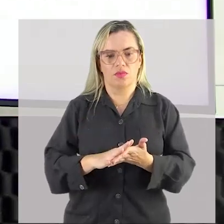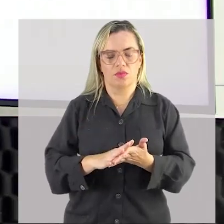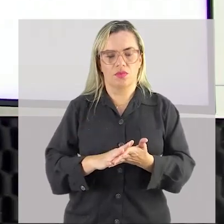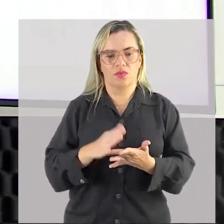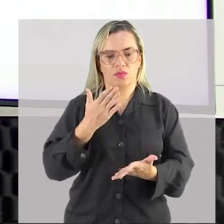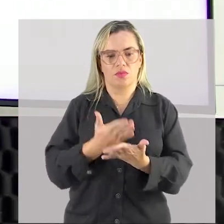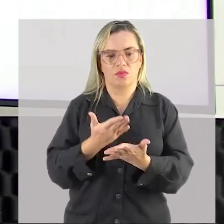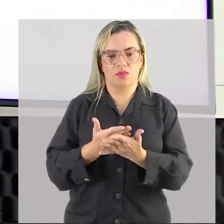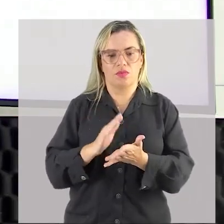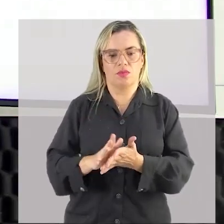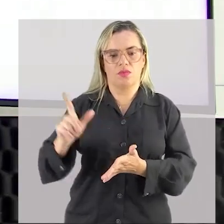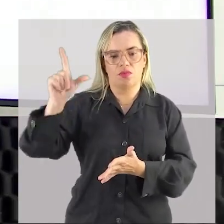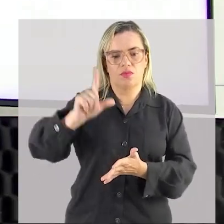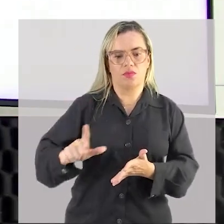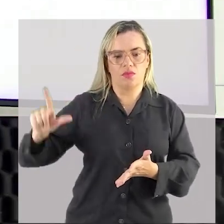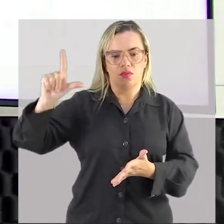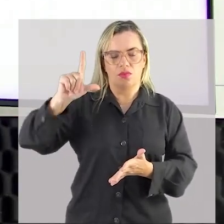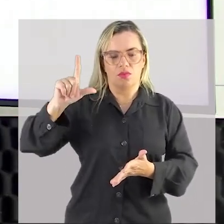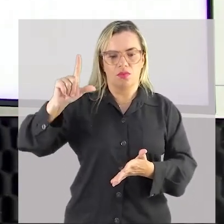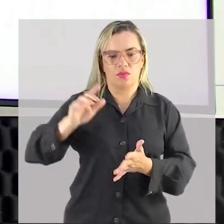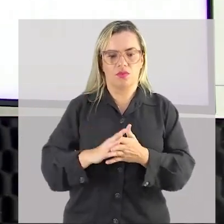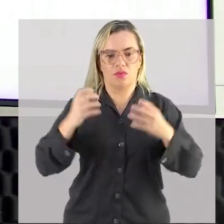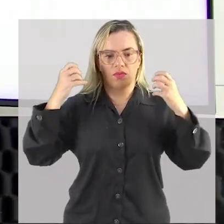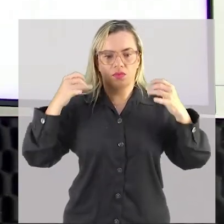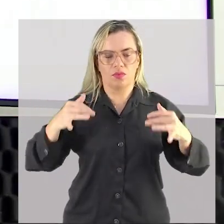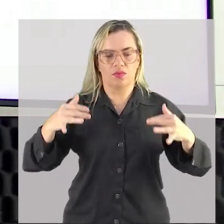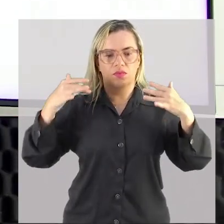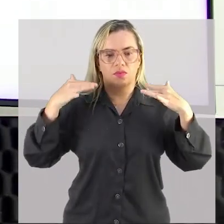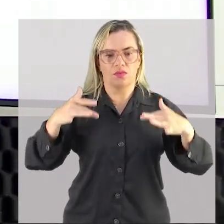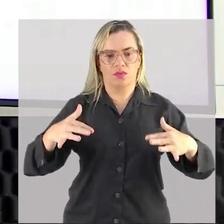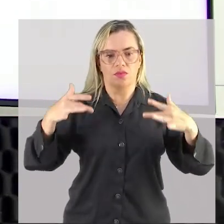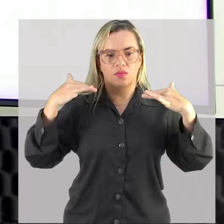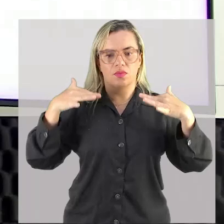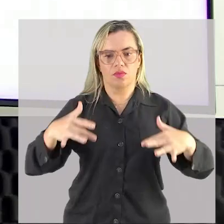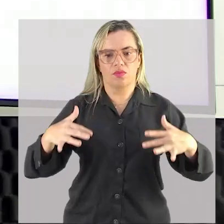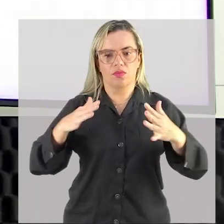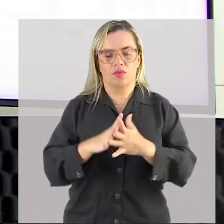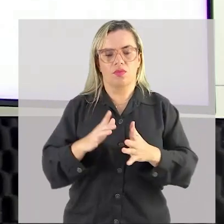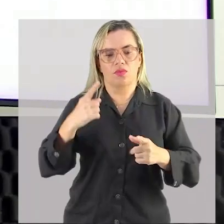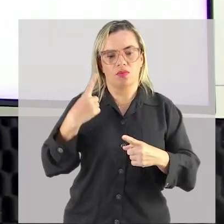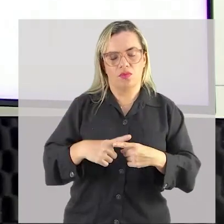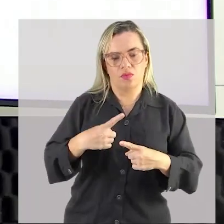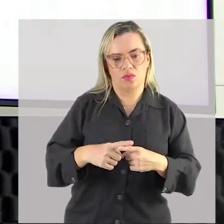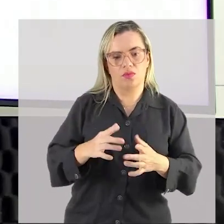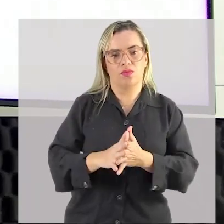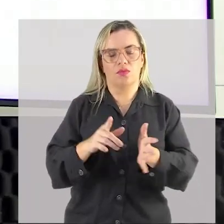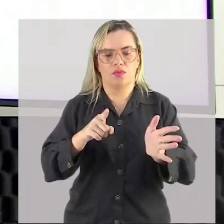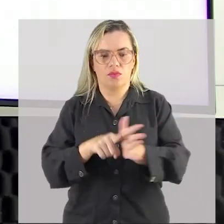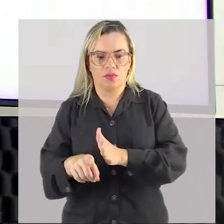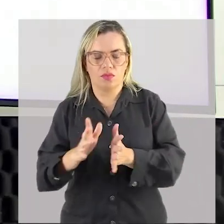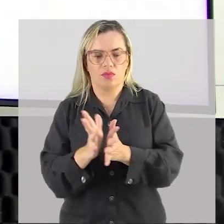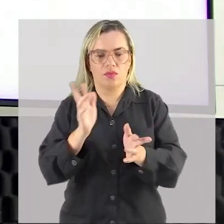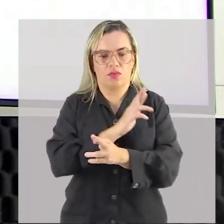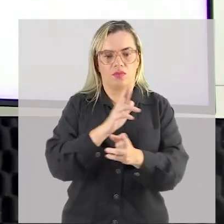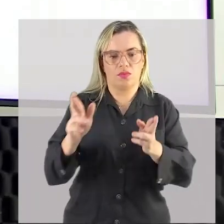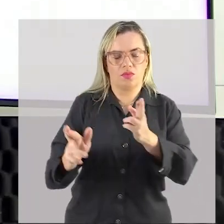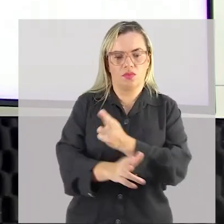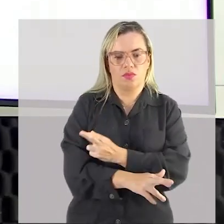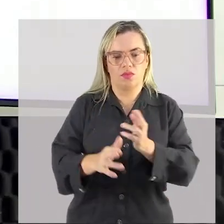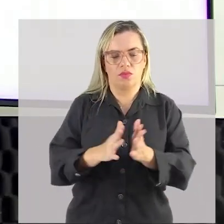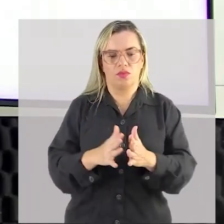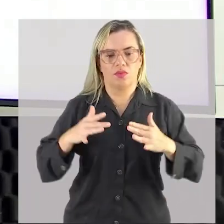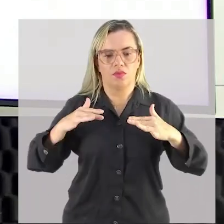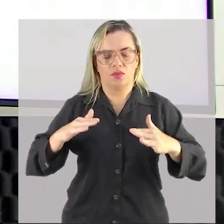na literatura o naturalismo porque pode haver questão envolvendo essa